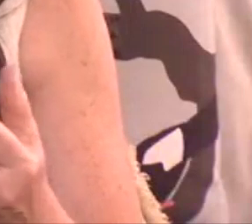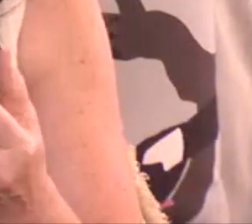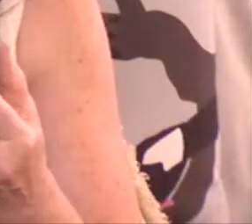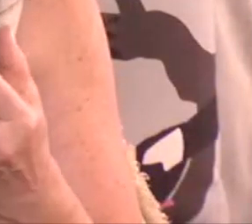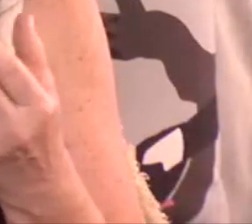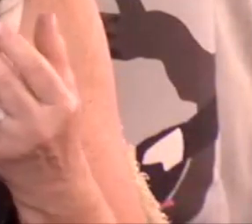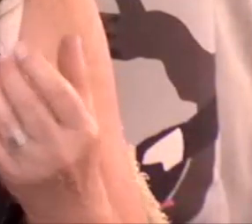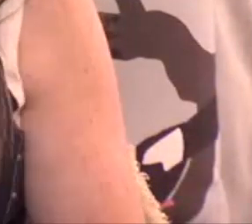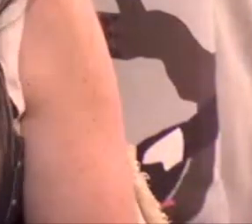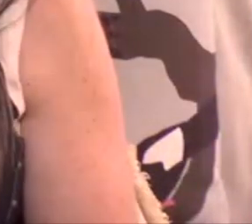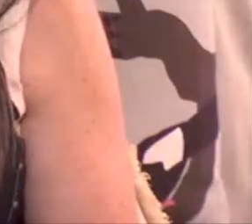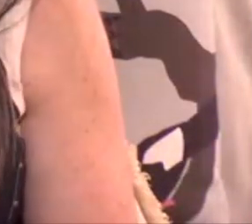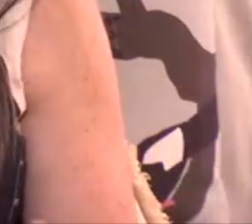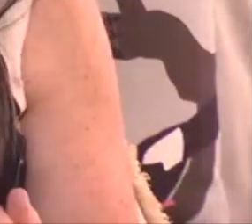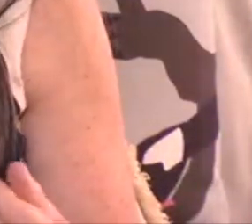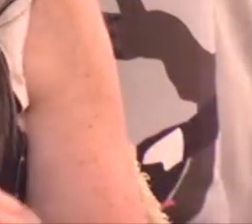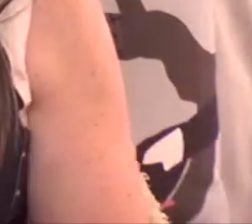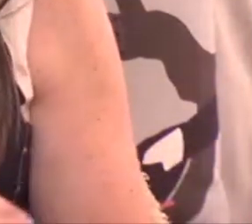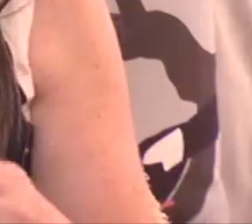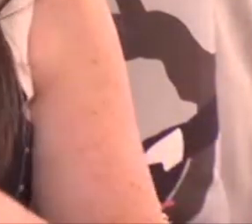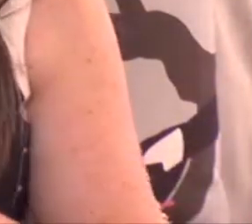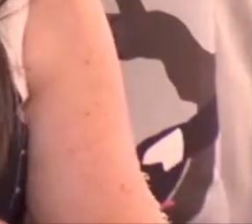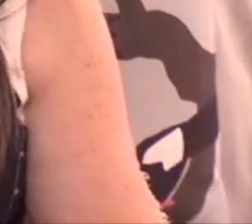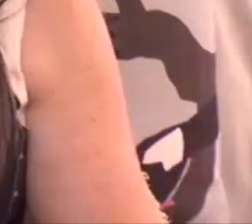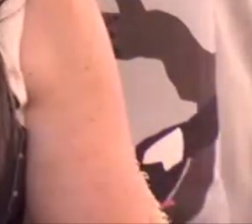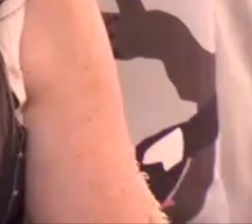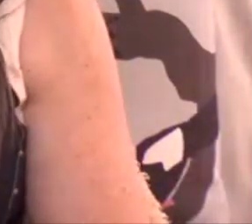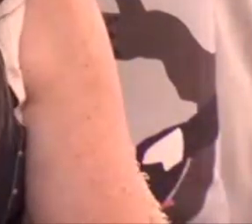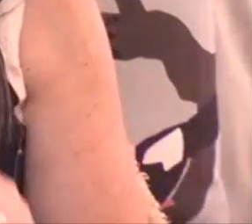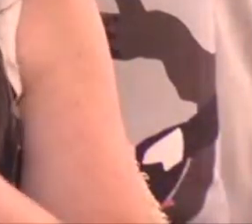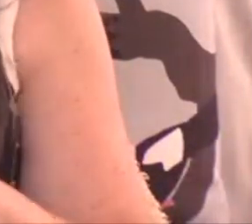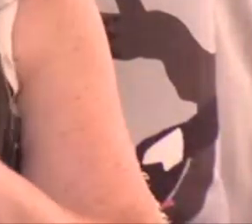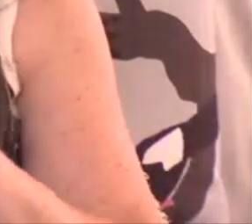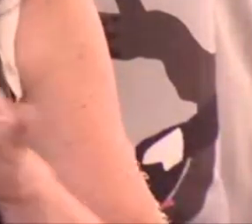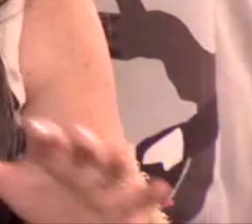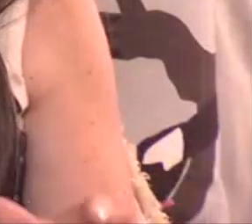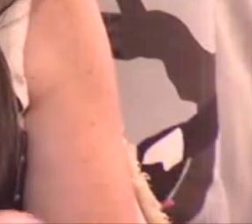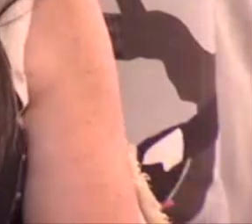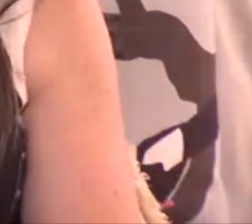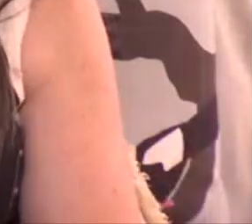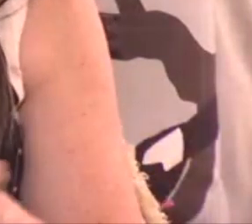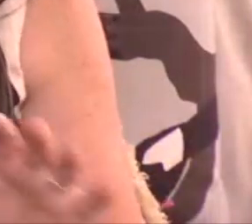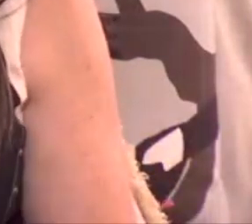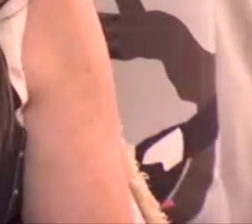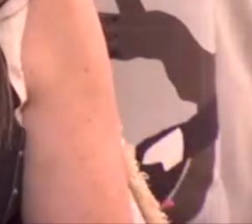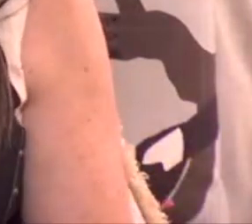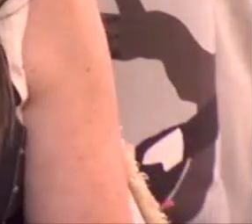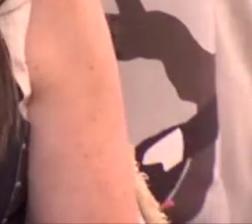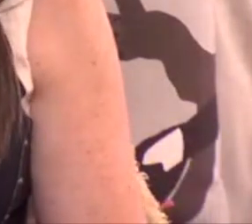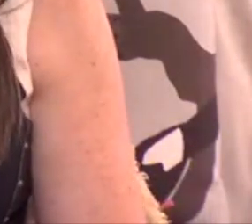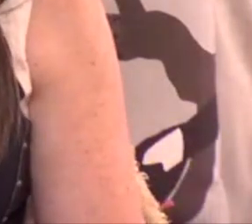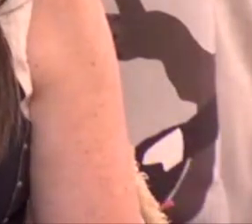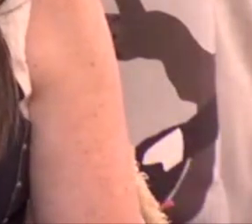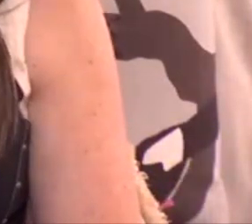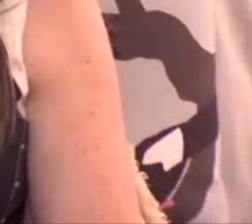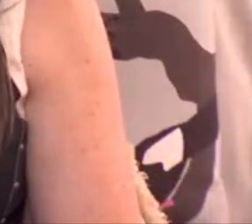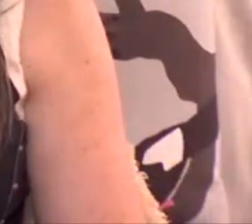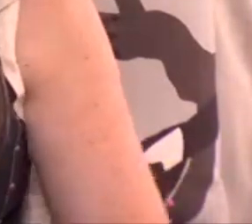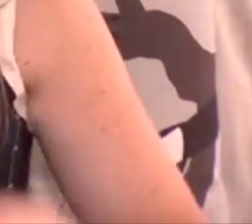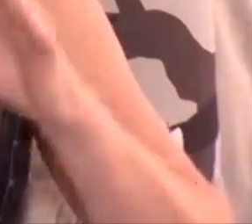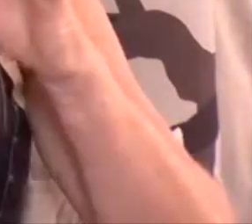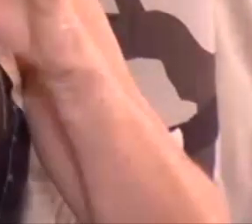alimentos baseados em grãos integrais, isso é super importante. Abandonar os embutidos, os enlatados, tudo que